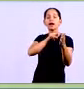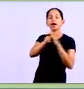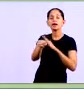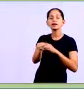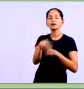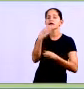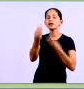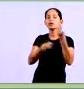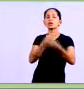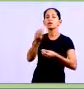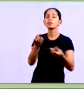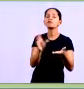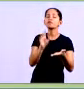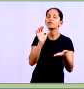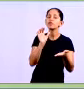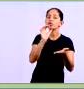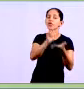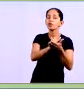na conta